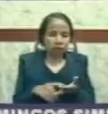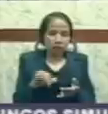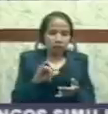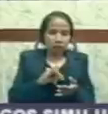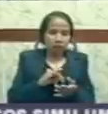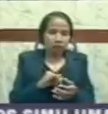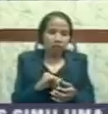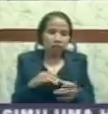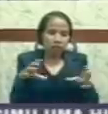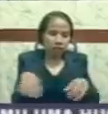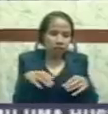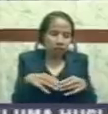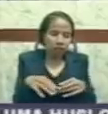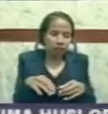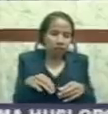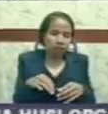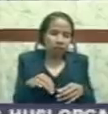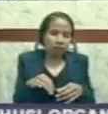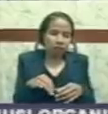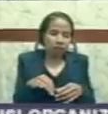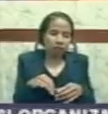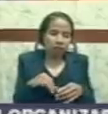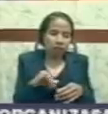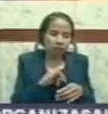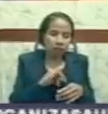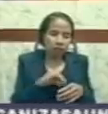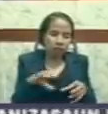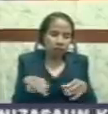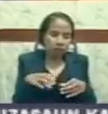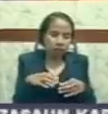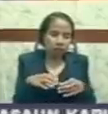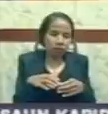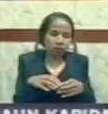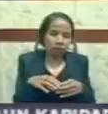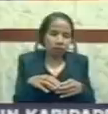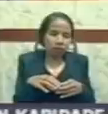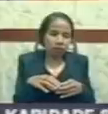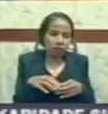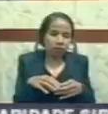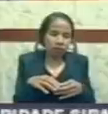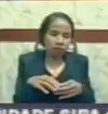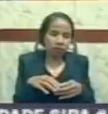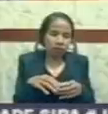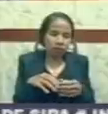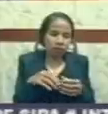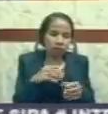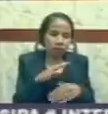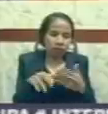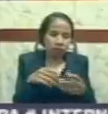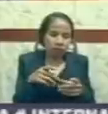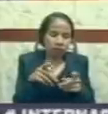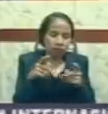minha posição, mané. A minha posição, tu irá no ponto de vista, o proponente se retira,